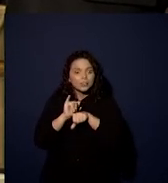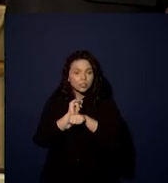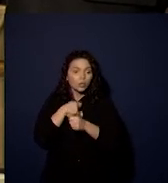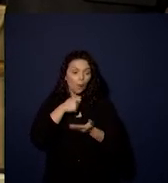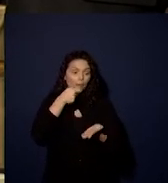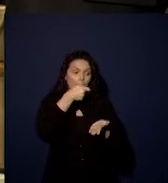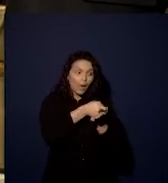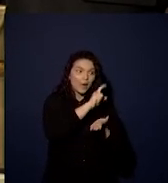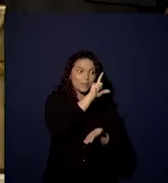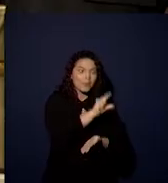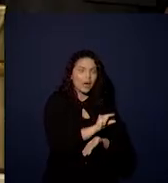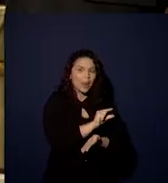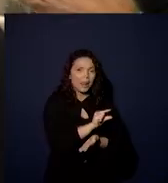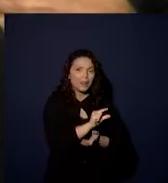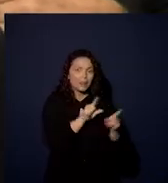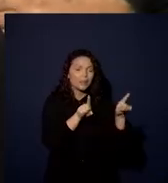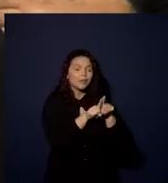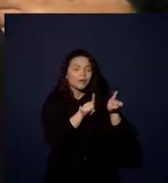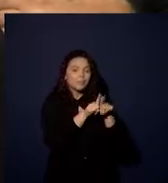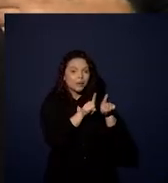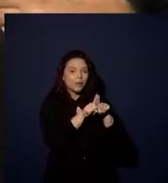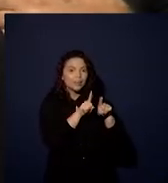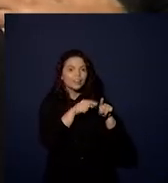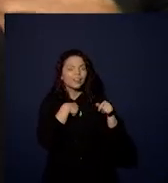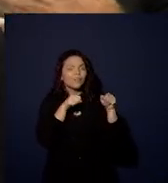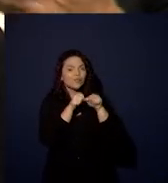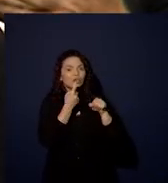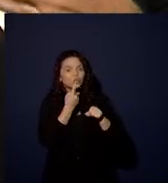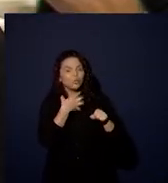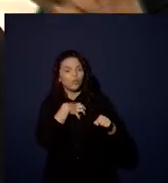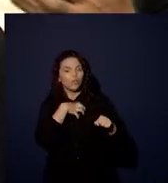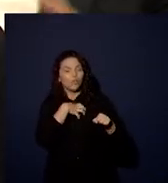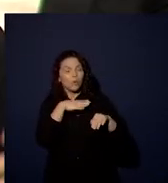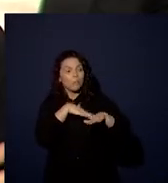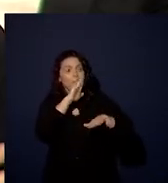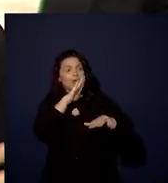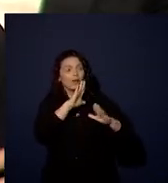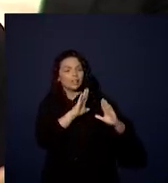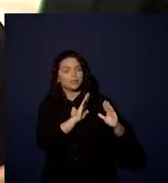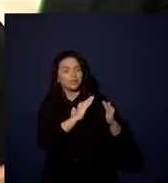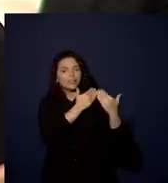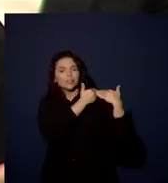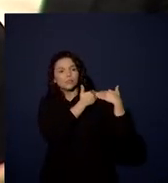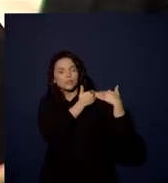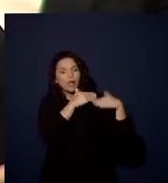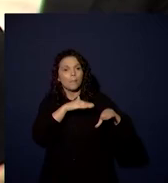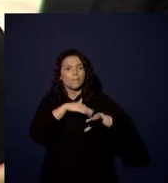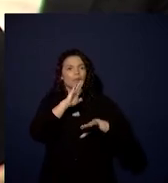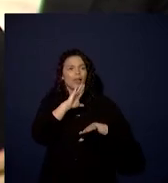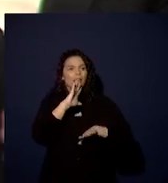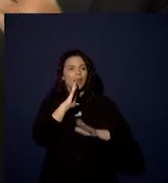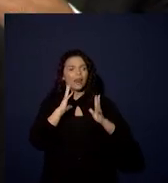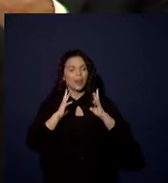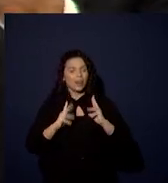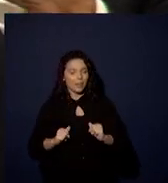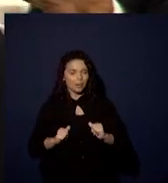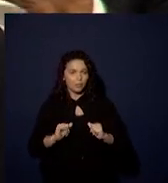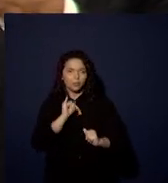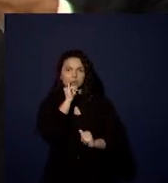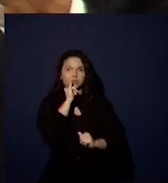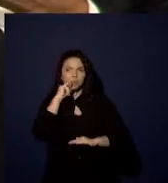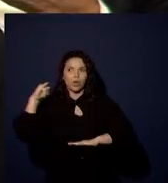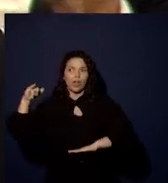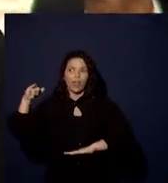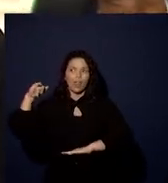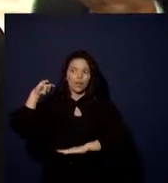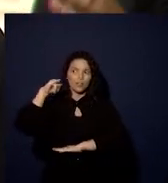barato Você ainda faz de uma maneira mais responsável mais limpa né então vou dar um exemplo dos Aviões